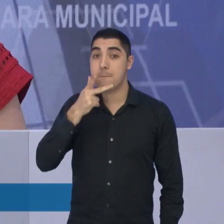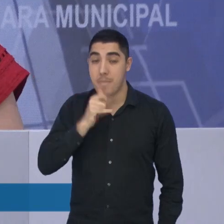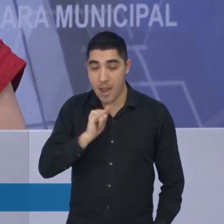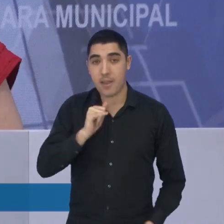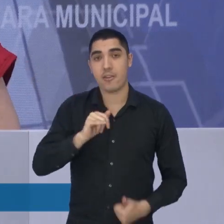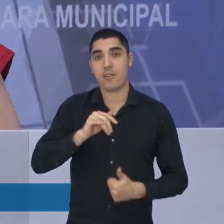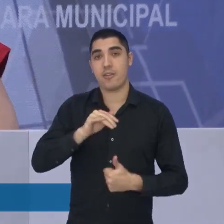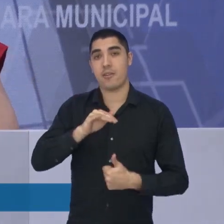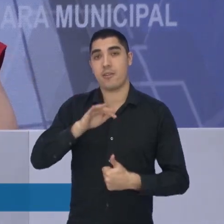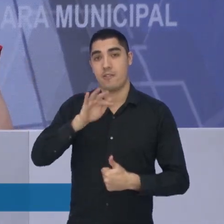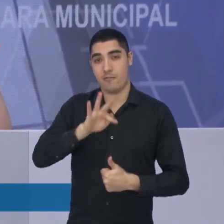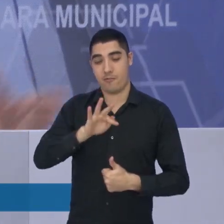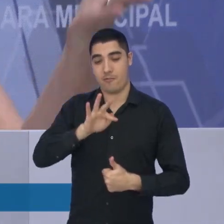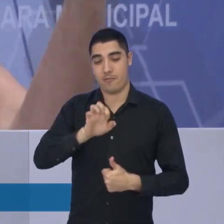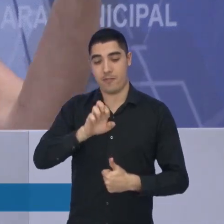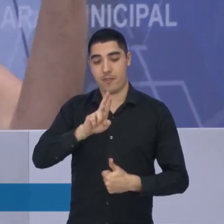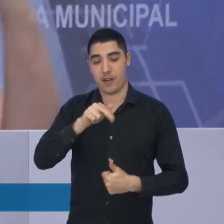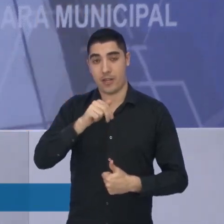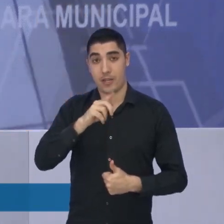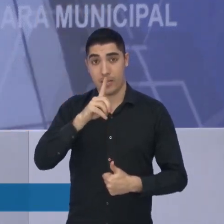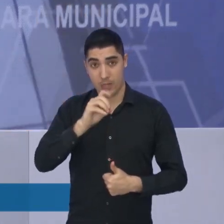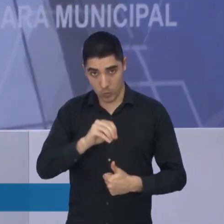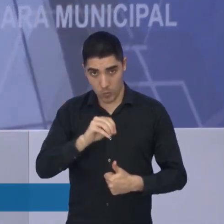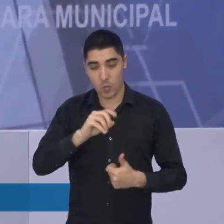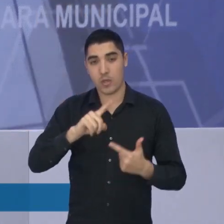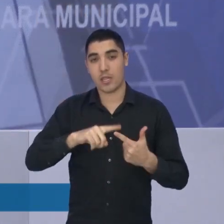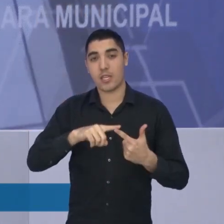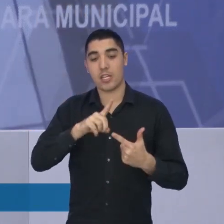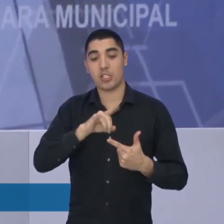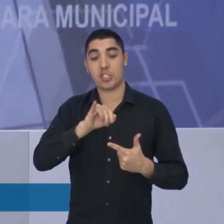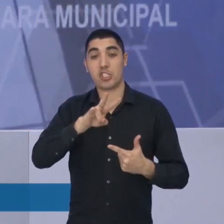e Diva, né? Aí, dona Diva, levanta aí.